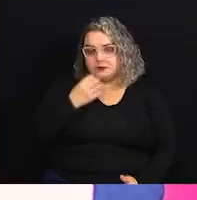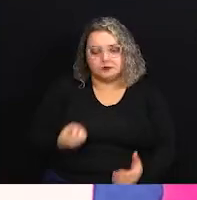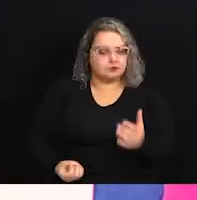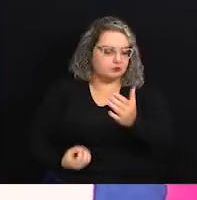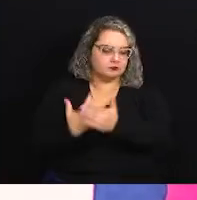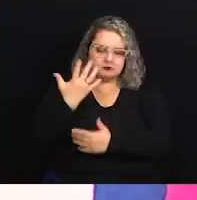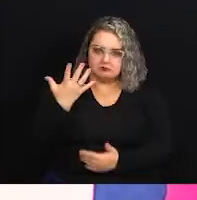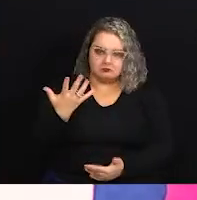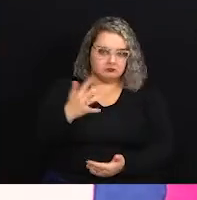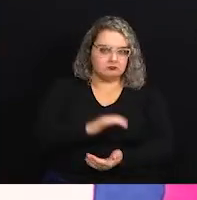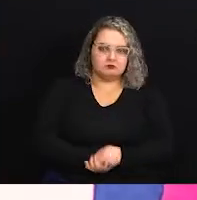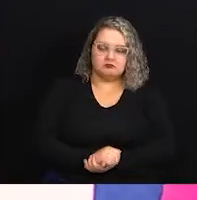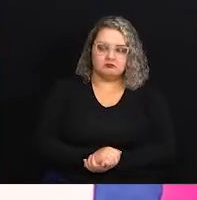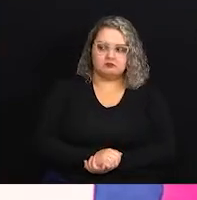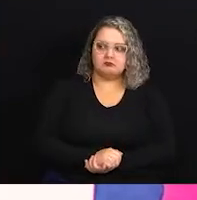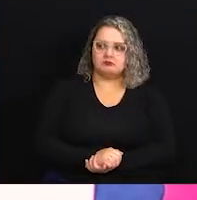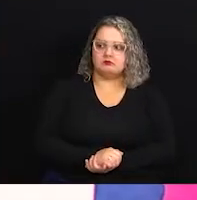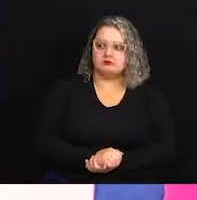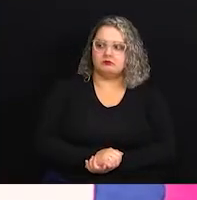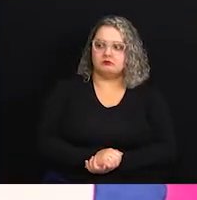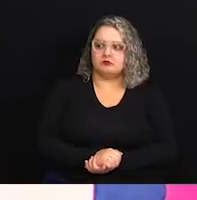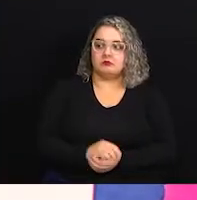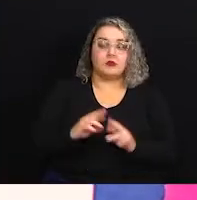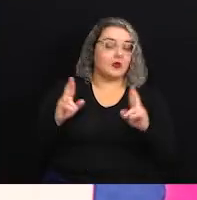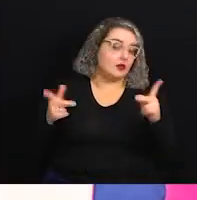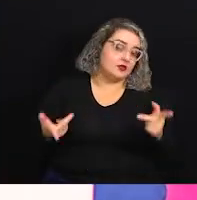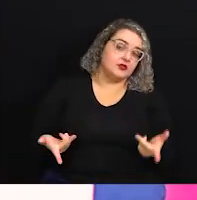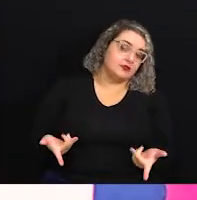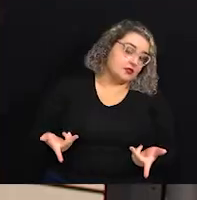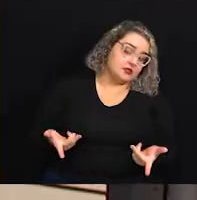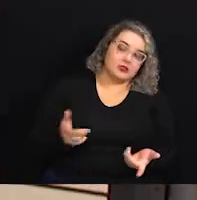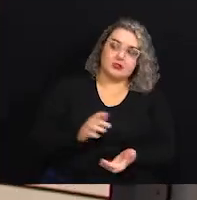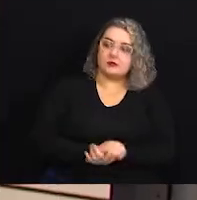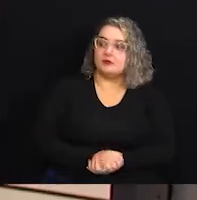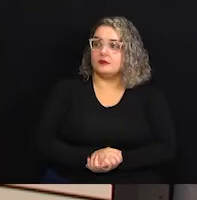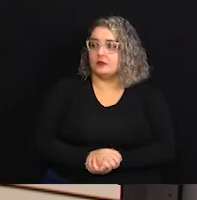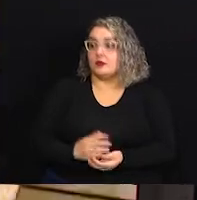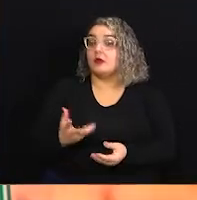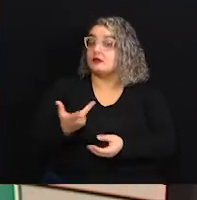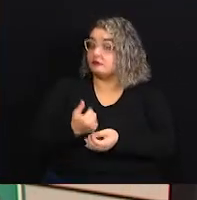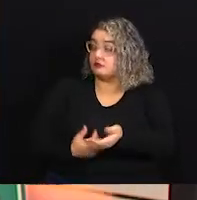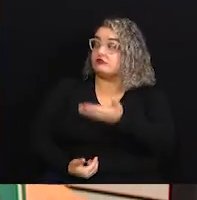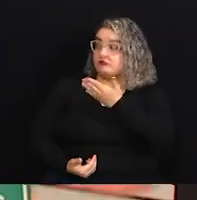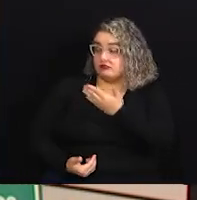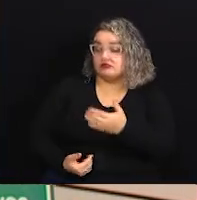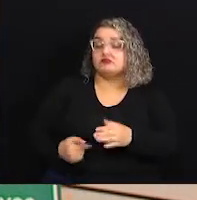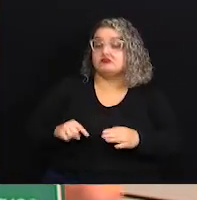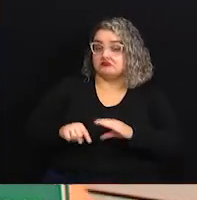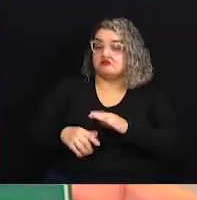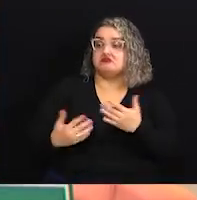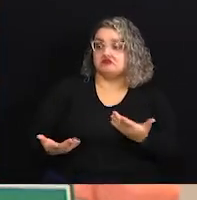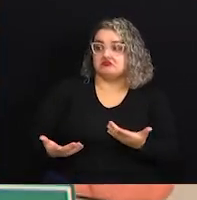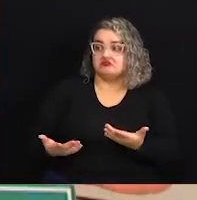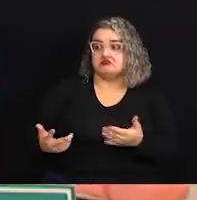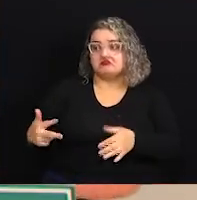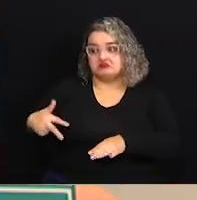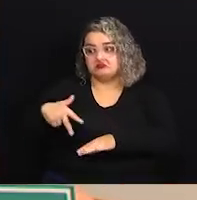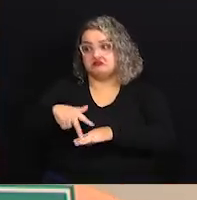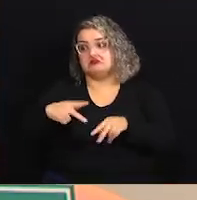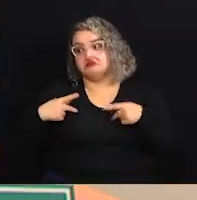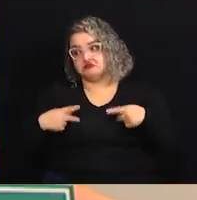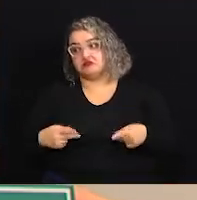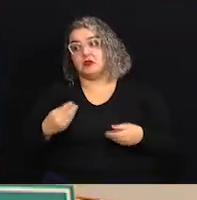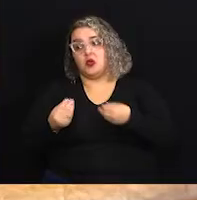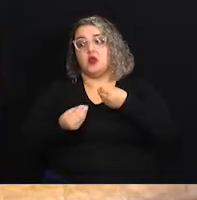criando peças peculiares, diferenciadas. O artista vai mais longe e coloca o seu